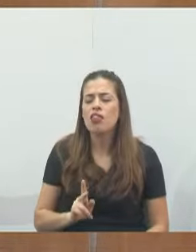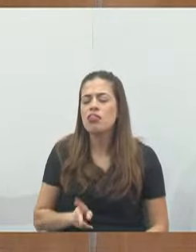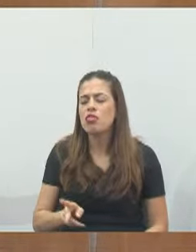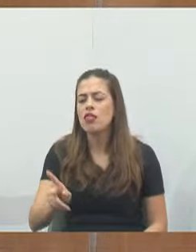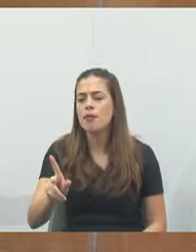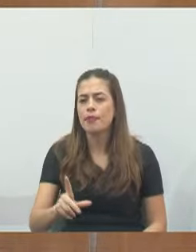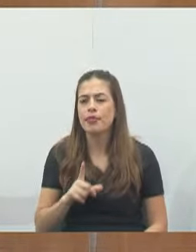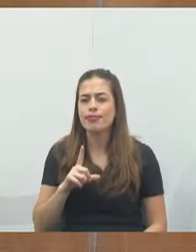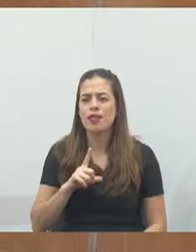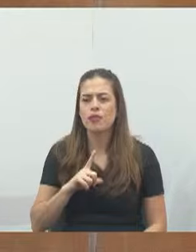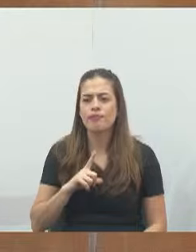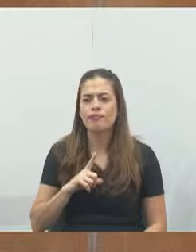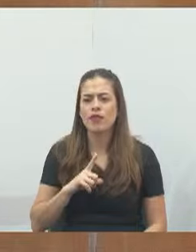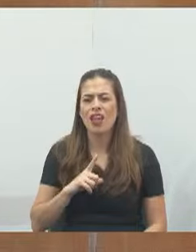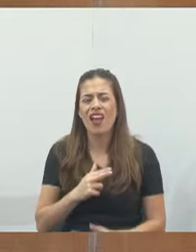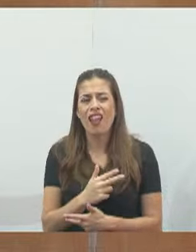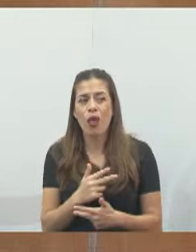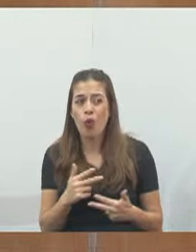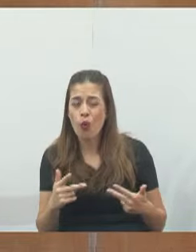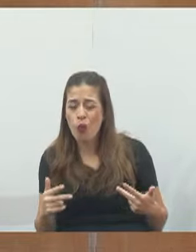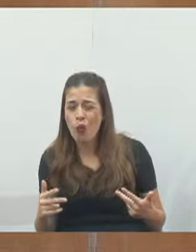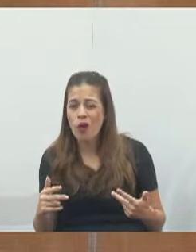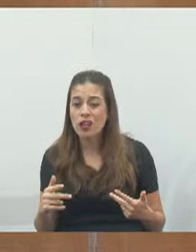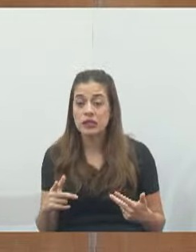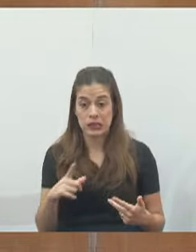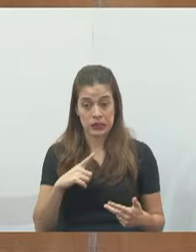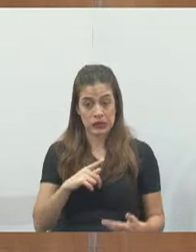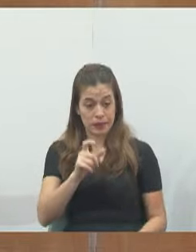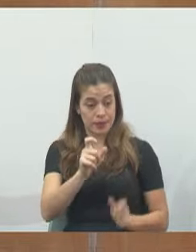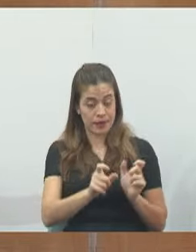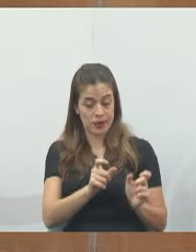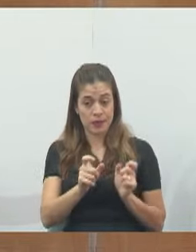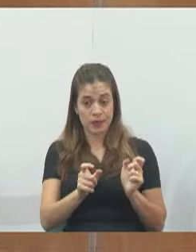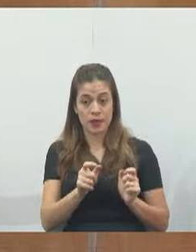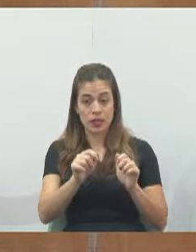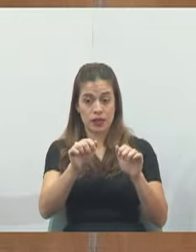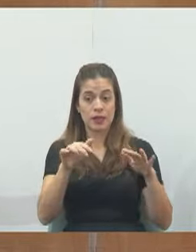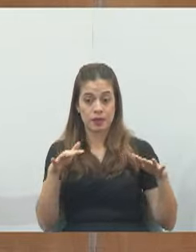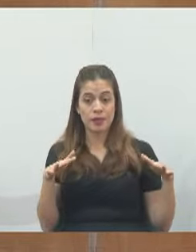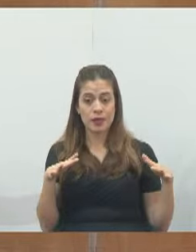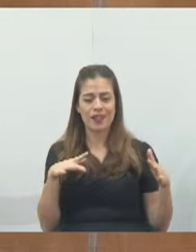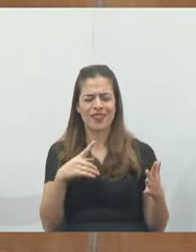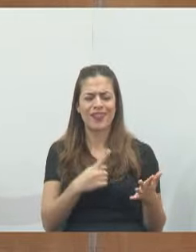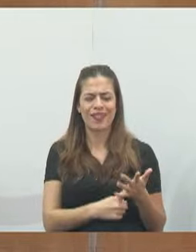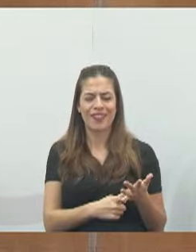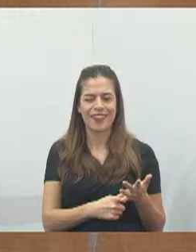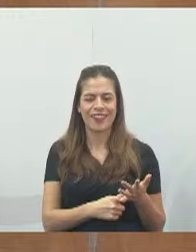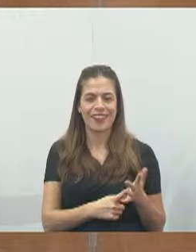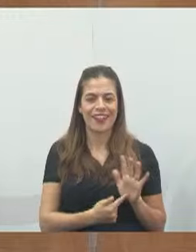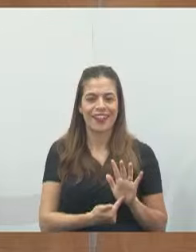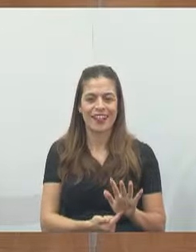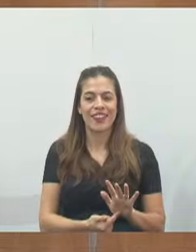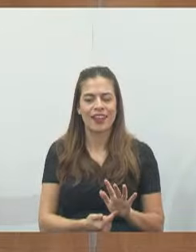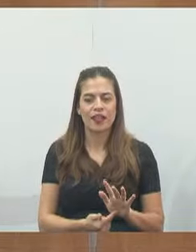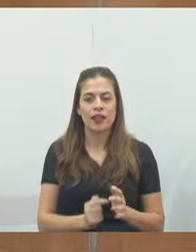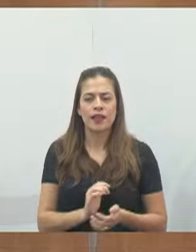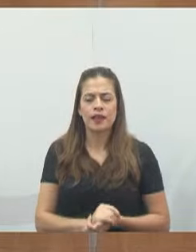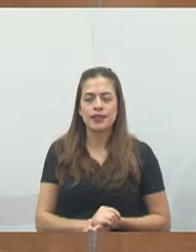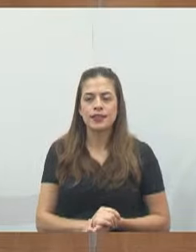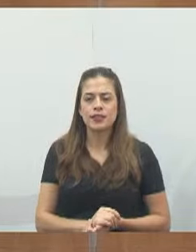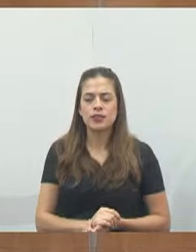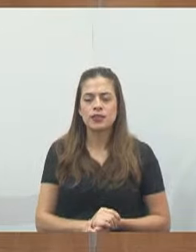que surgiram algumas situações, e tem gente aqui na plateia que confirma isso, que surgiram